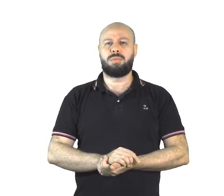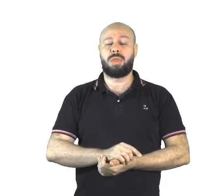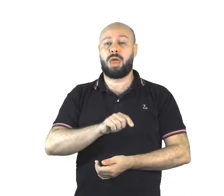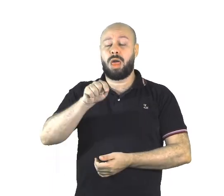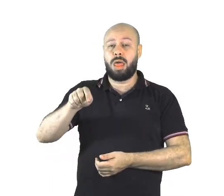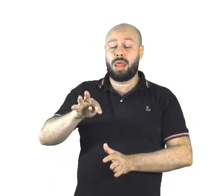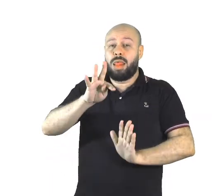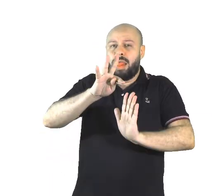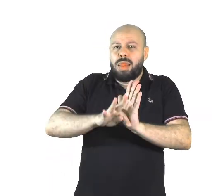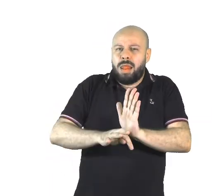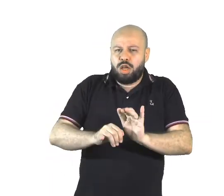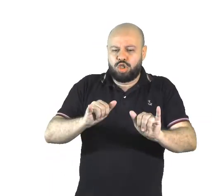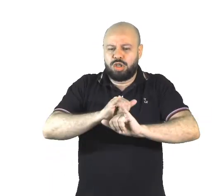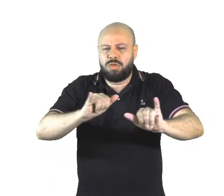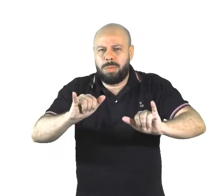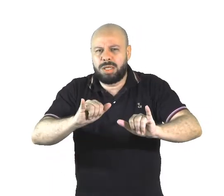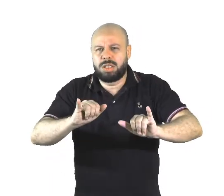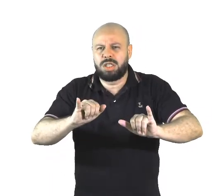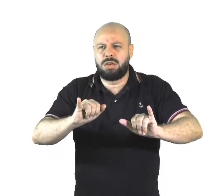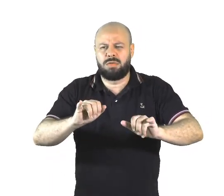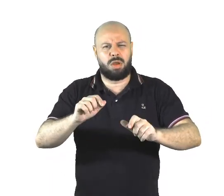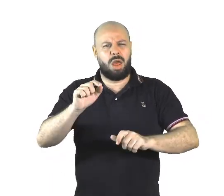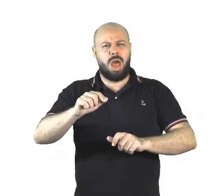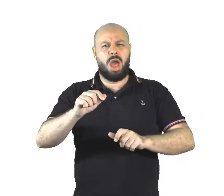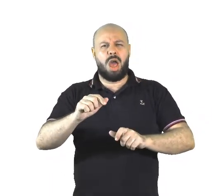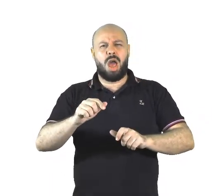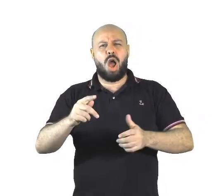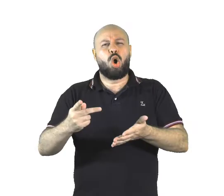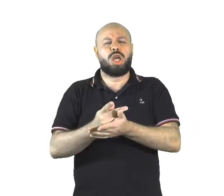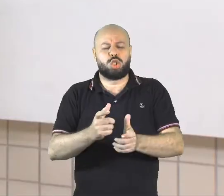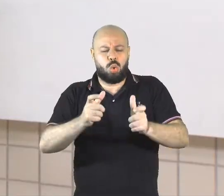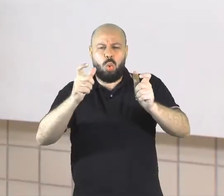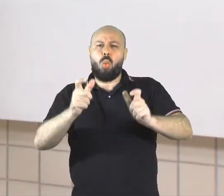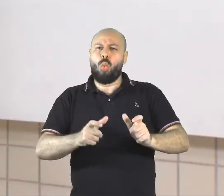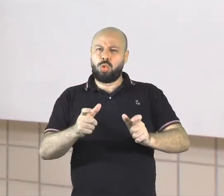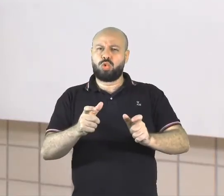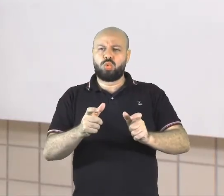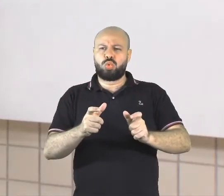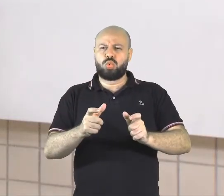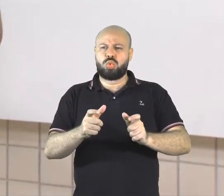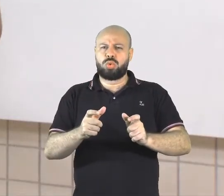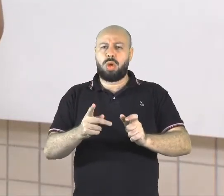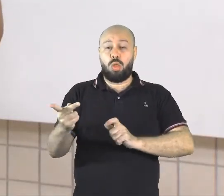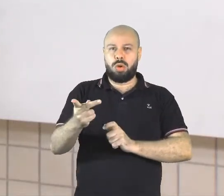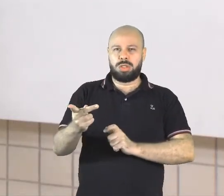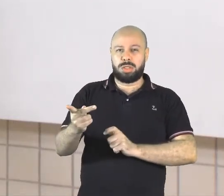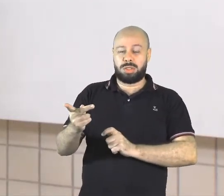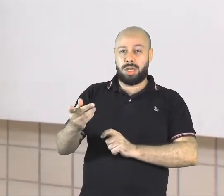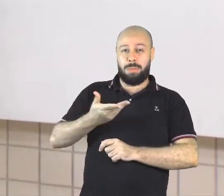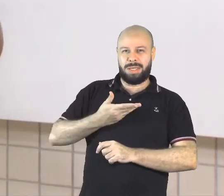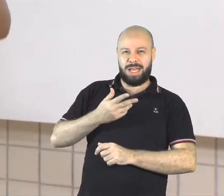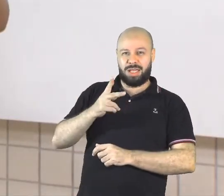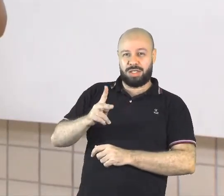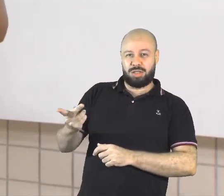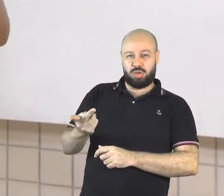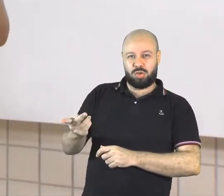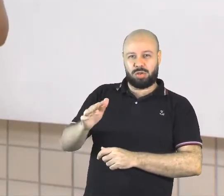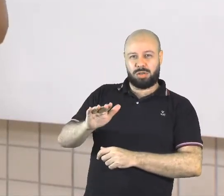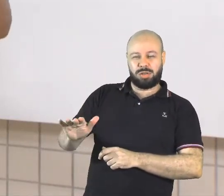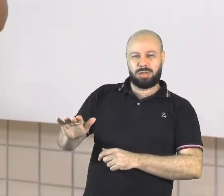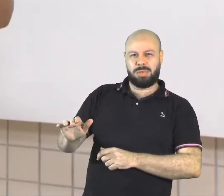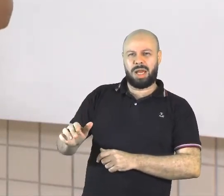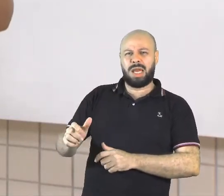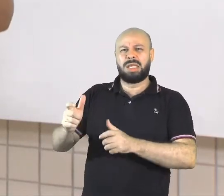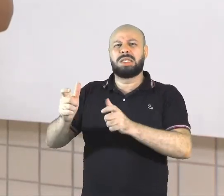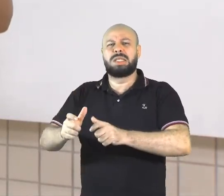texto informativo? Esse texto, essa notícia da amizade dos dois menininhos, isso aconteceu aonde? Em que cidade?